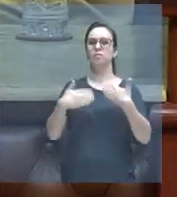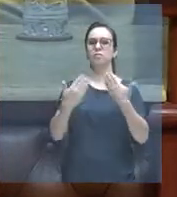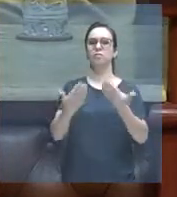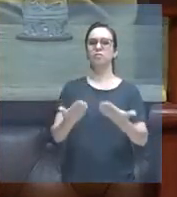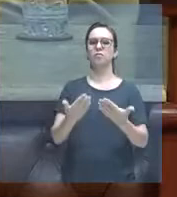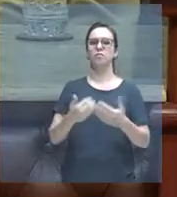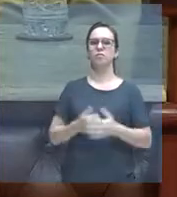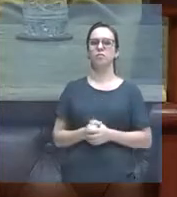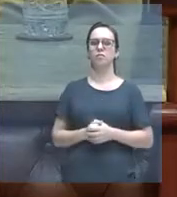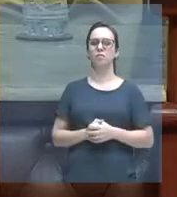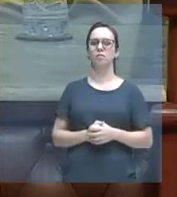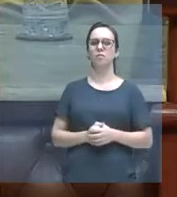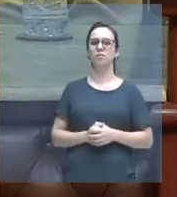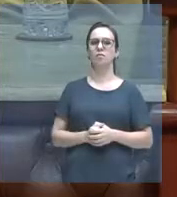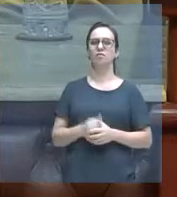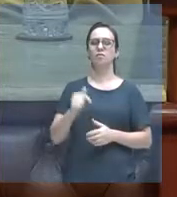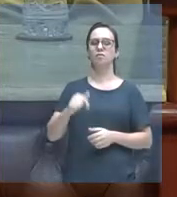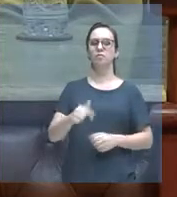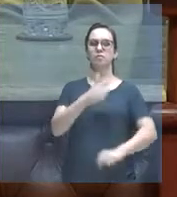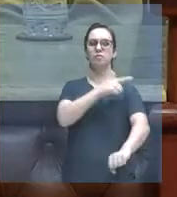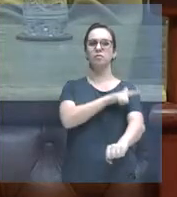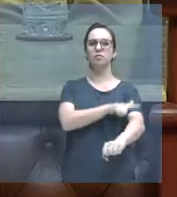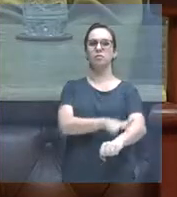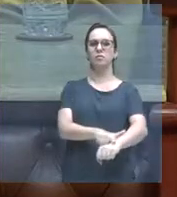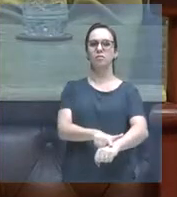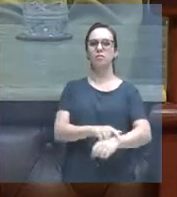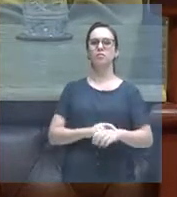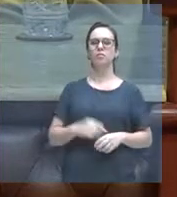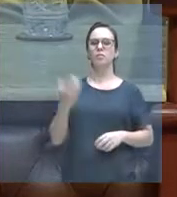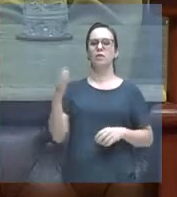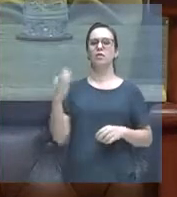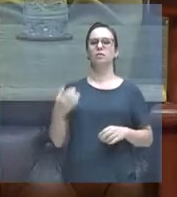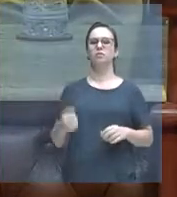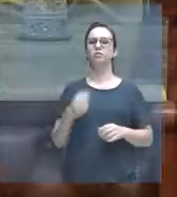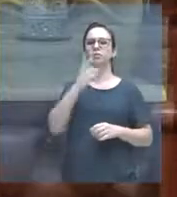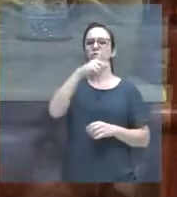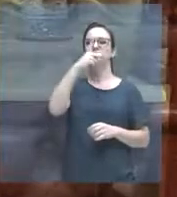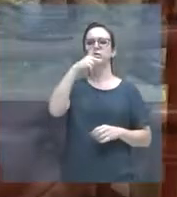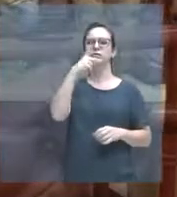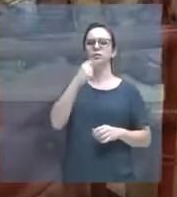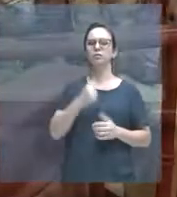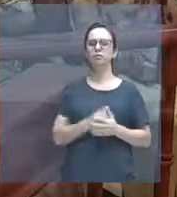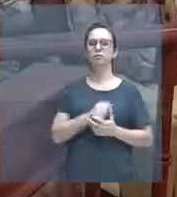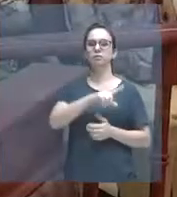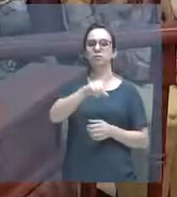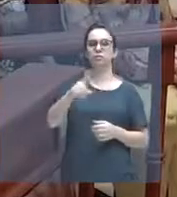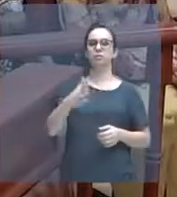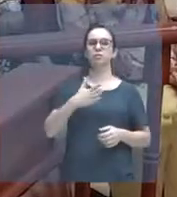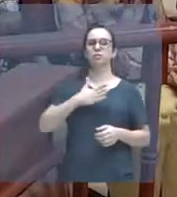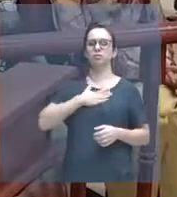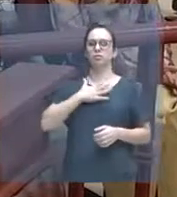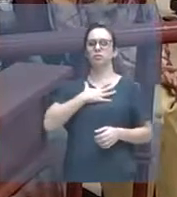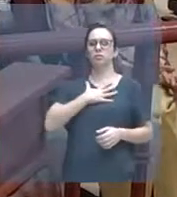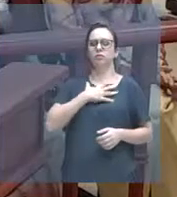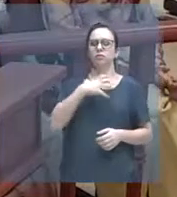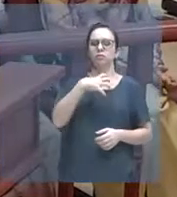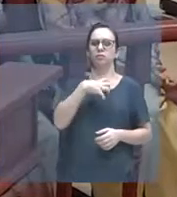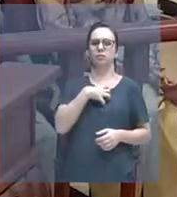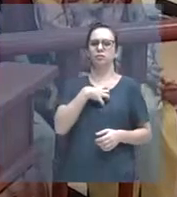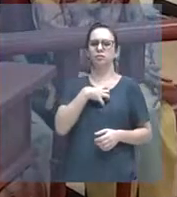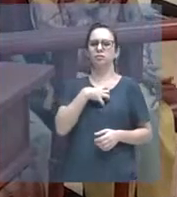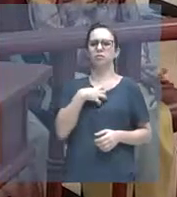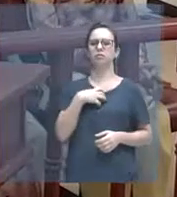Então, é essa questão da honra que eu queria dizer para vocês, de me sentir honrada por essa